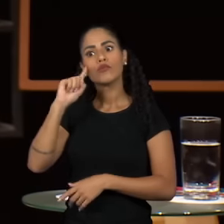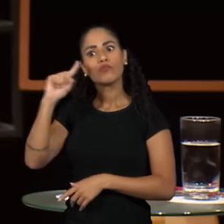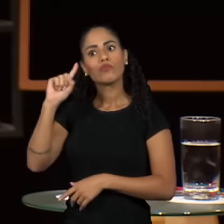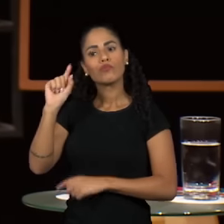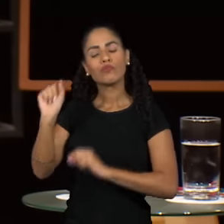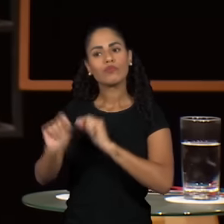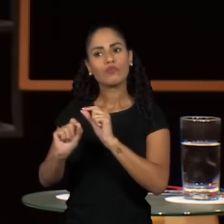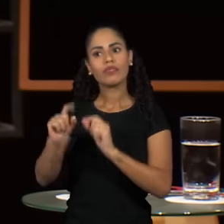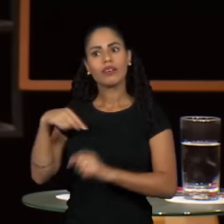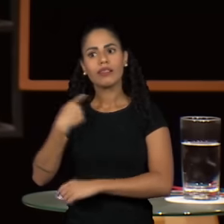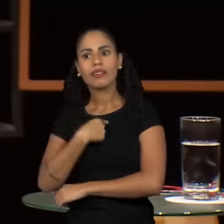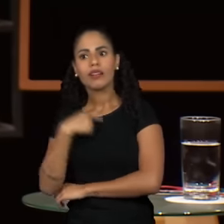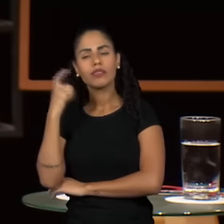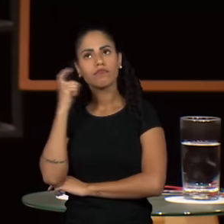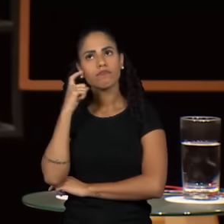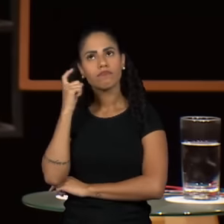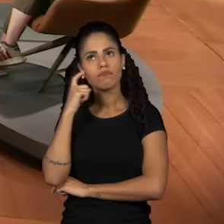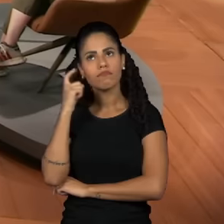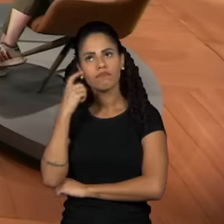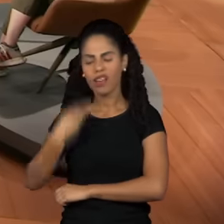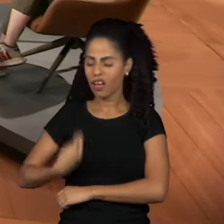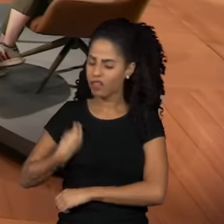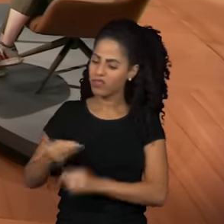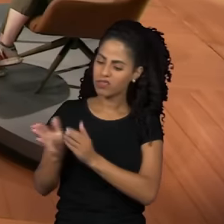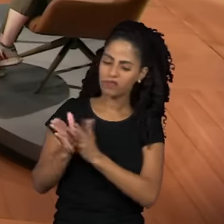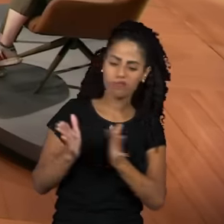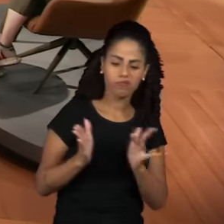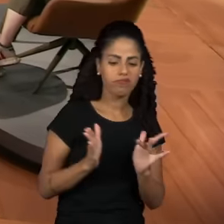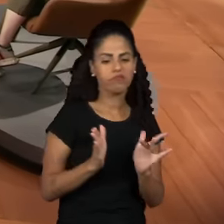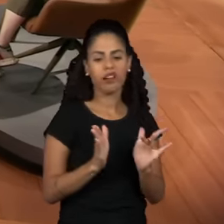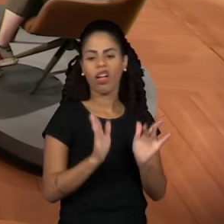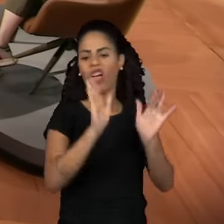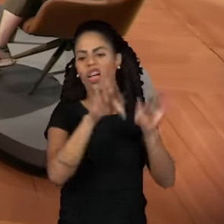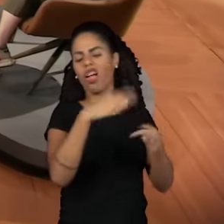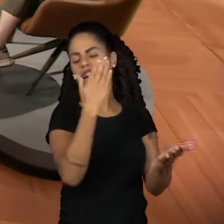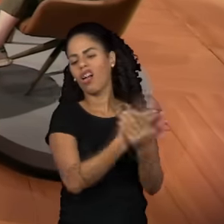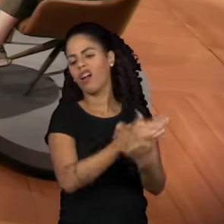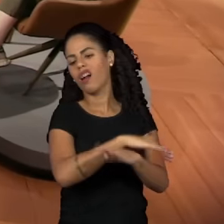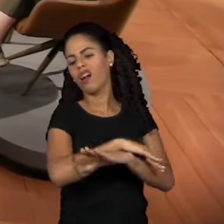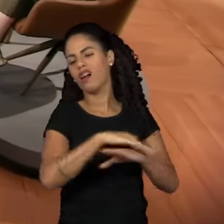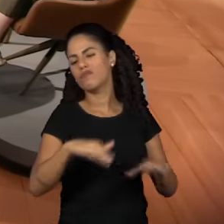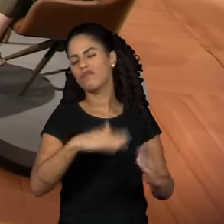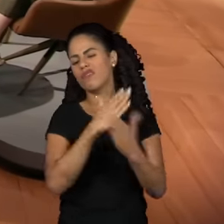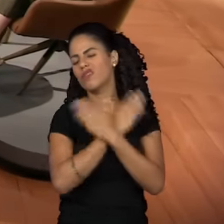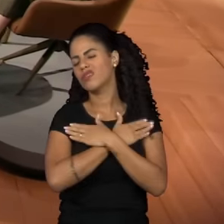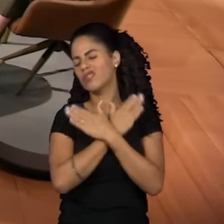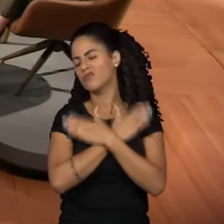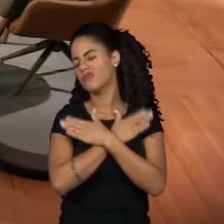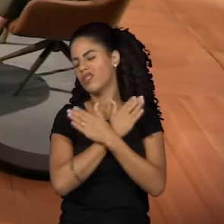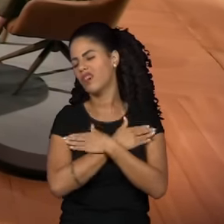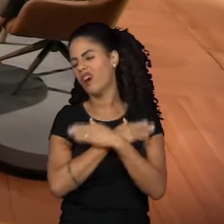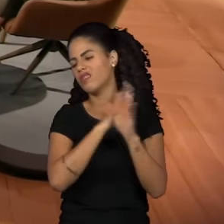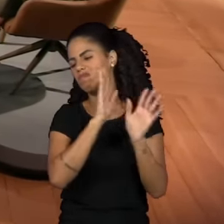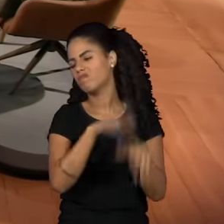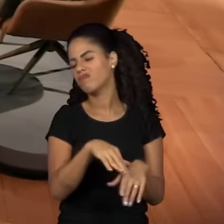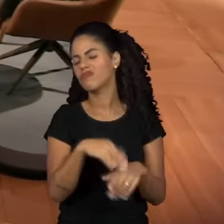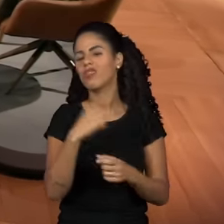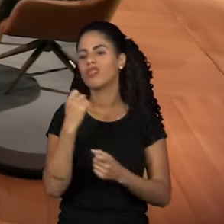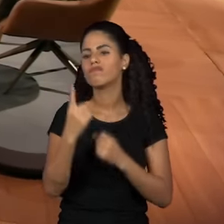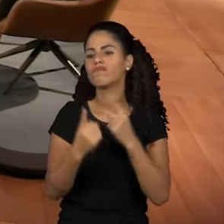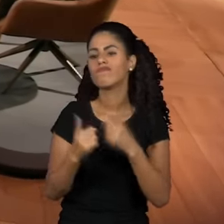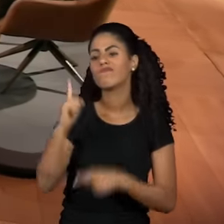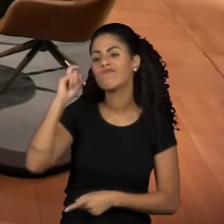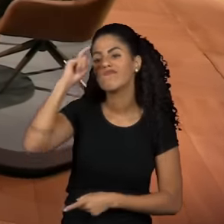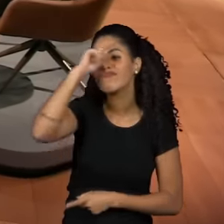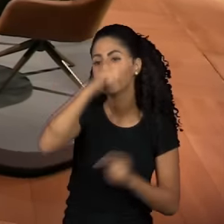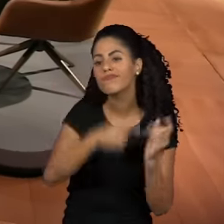sabe, quando a gente acha que a vida acabou, que você está desempregada, porque a nossa carreira é sempre assim, né? É. Uma hora você está empregada, outra hora você está desempregada.